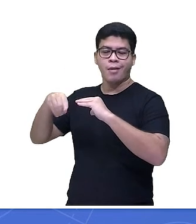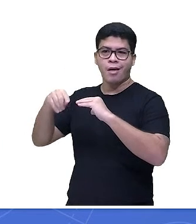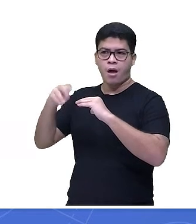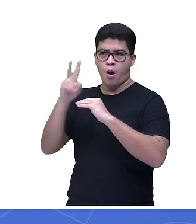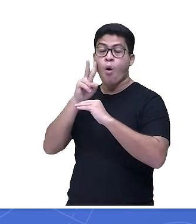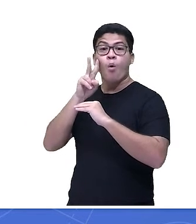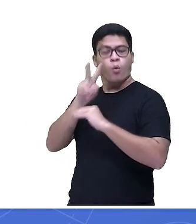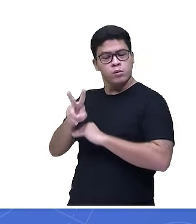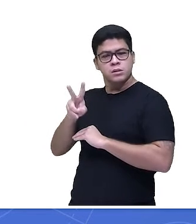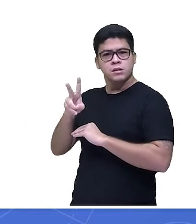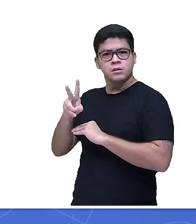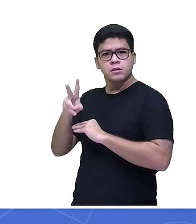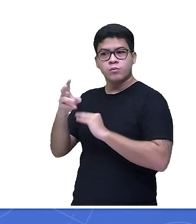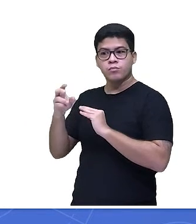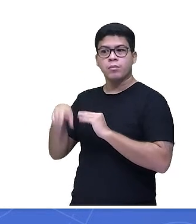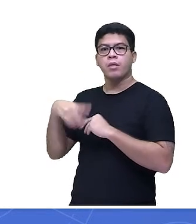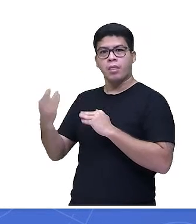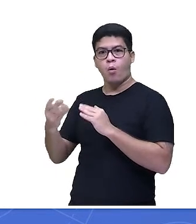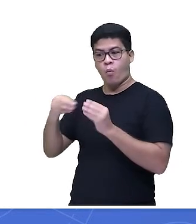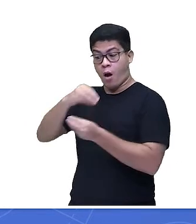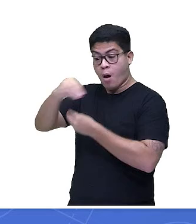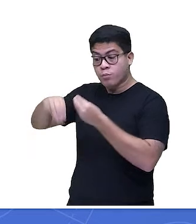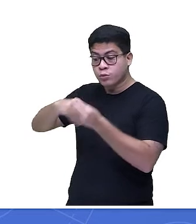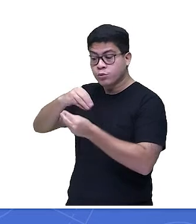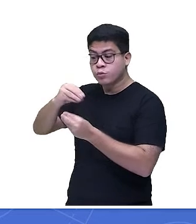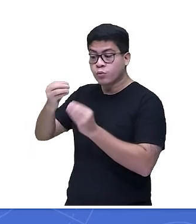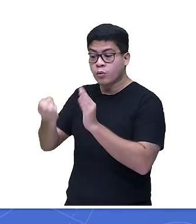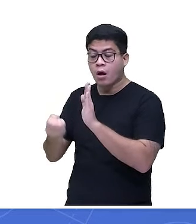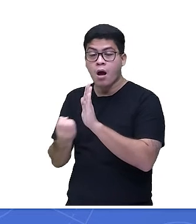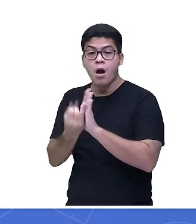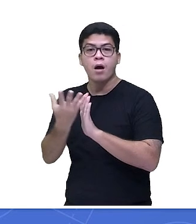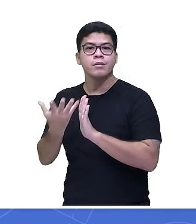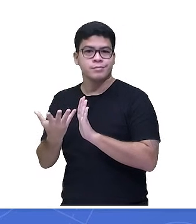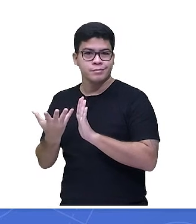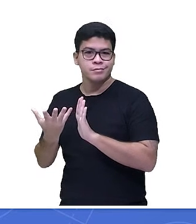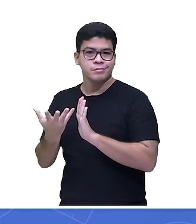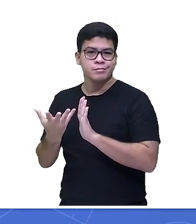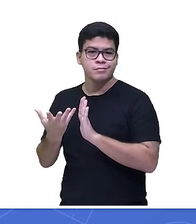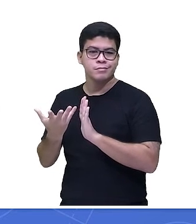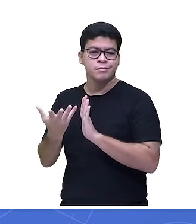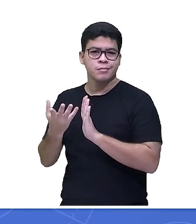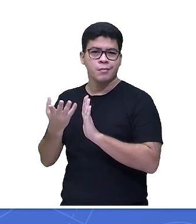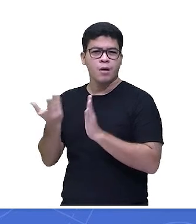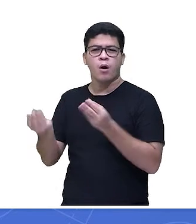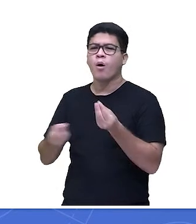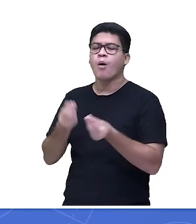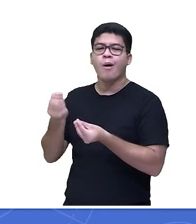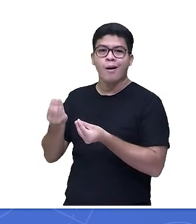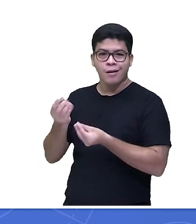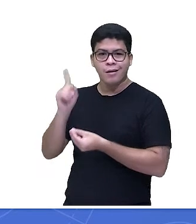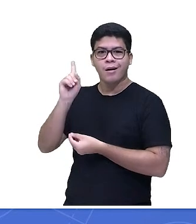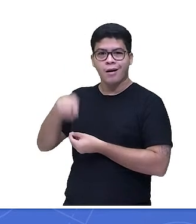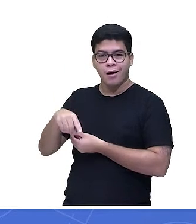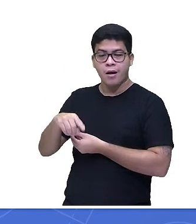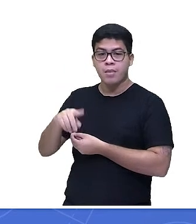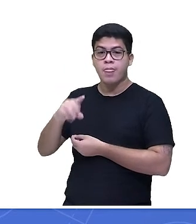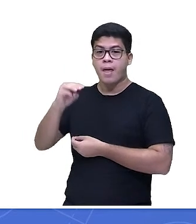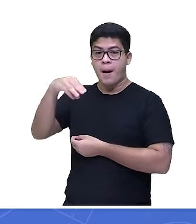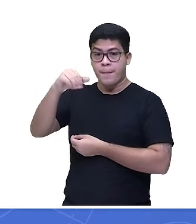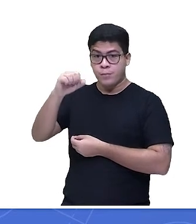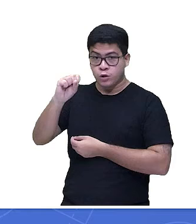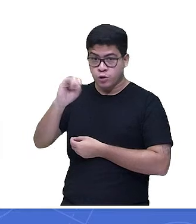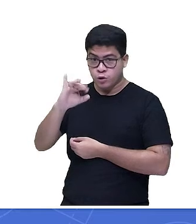de água mais óleo. Aí eu pergunto de vocês, que tipo de mistura é essa, gente?